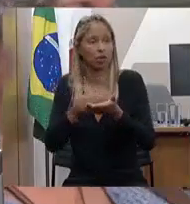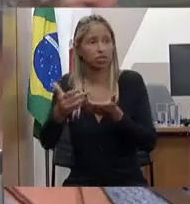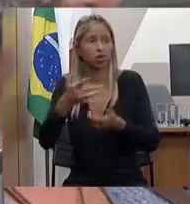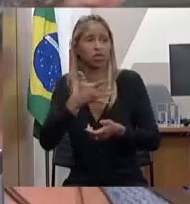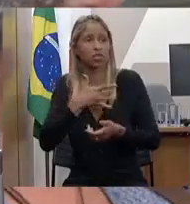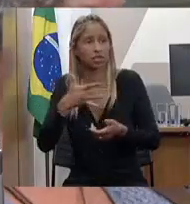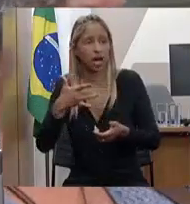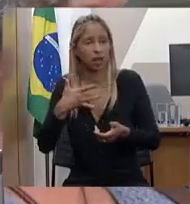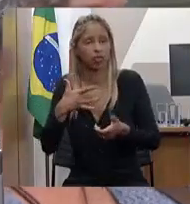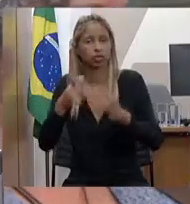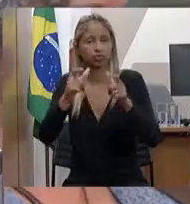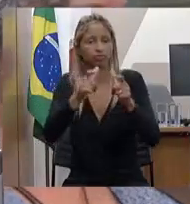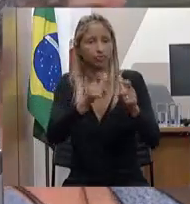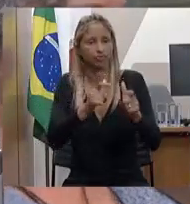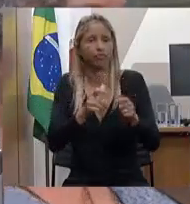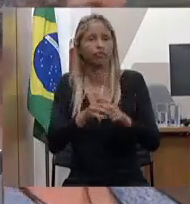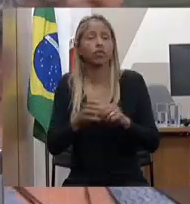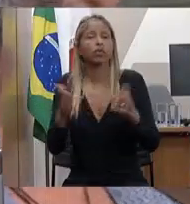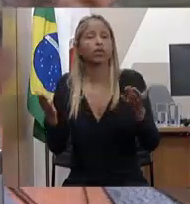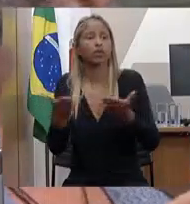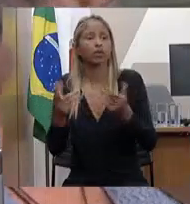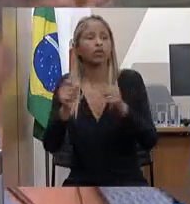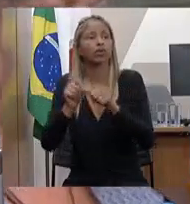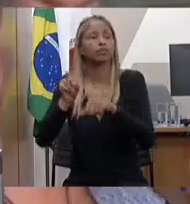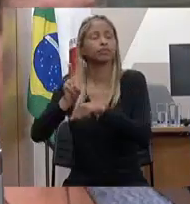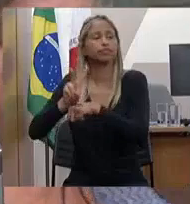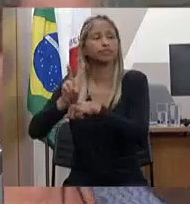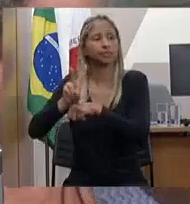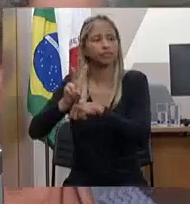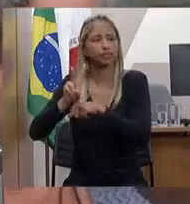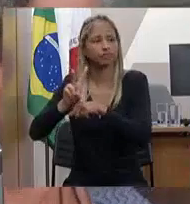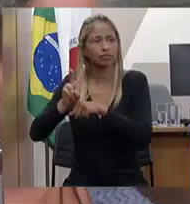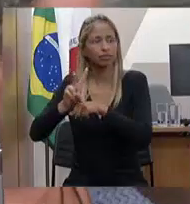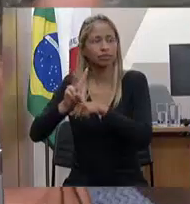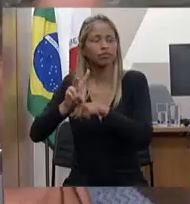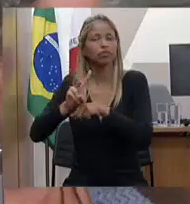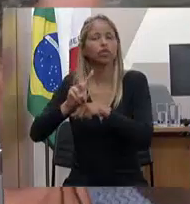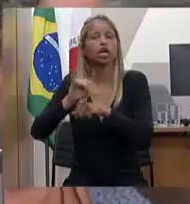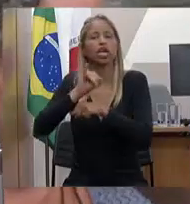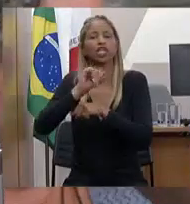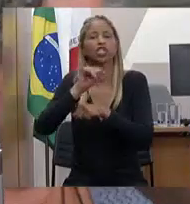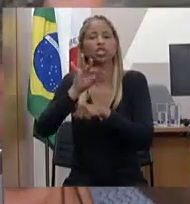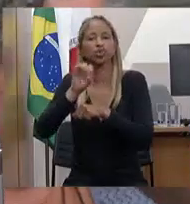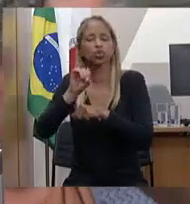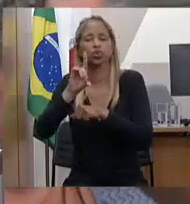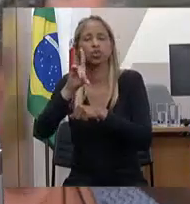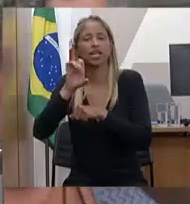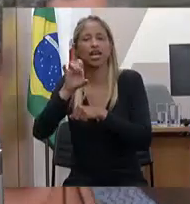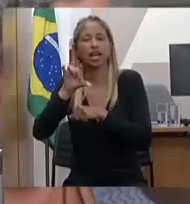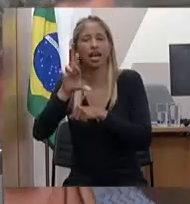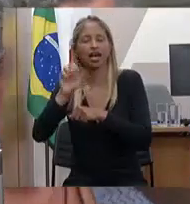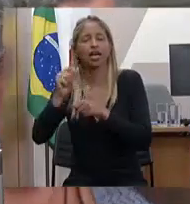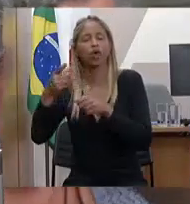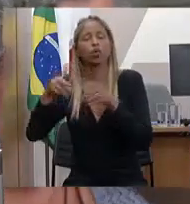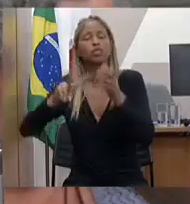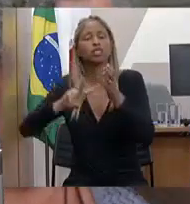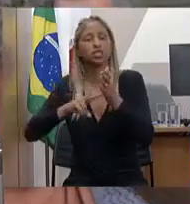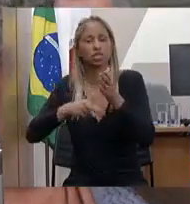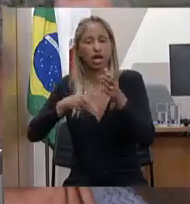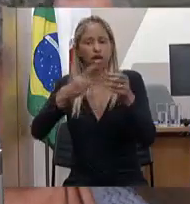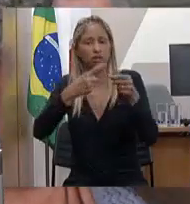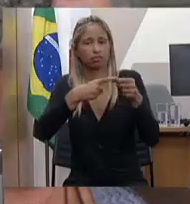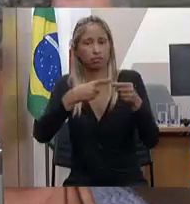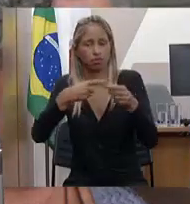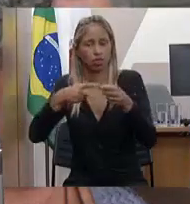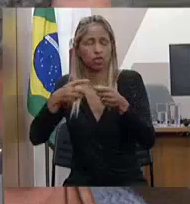de saúde ocupacional hoje eu faço assessoria para o Instituto declatura e para alguns sindicatos do interior eu pedi